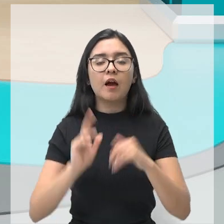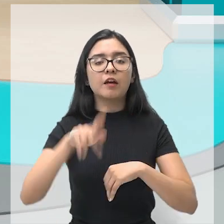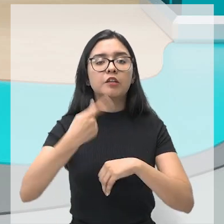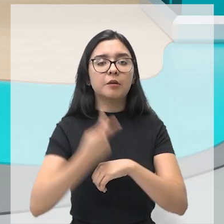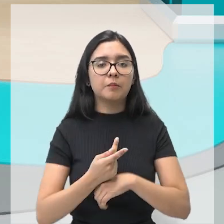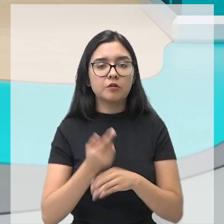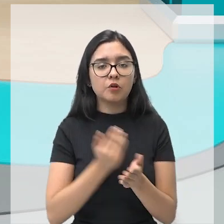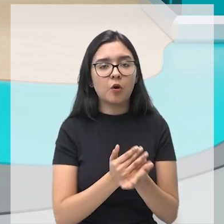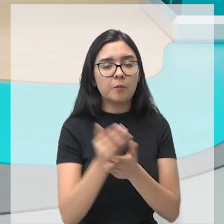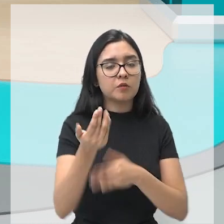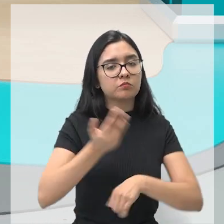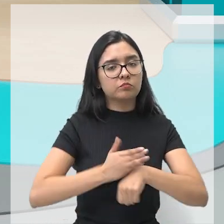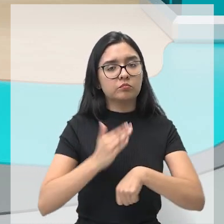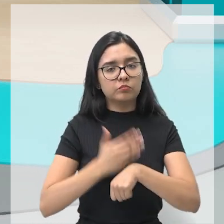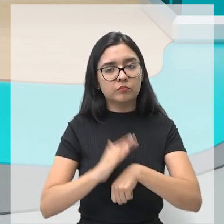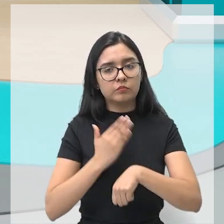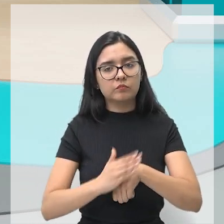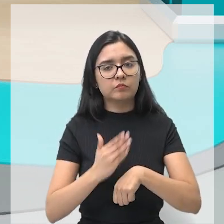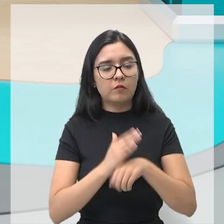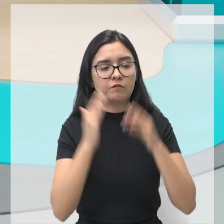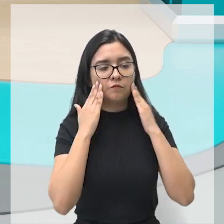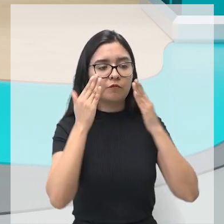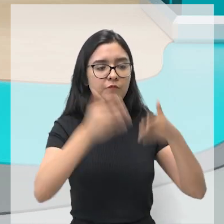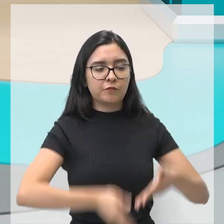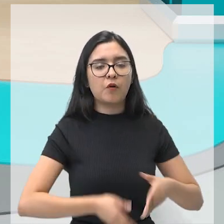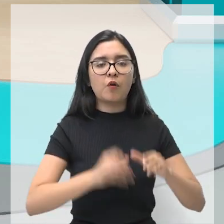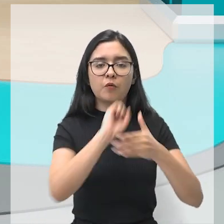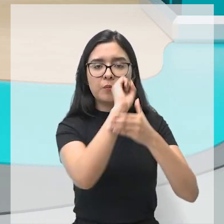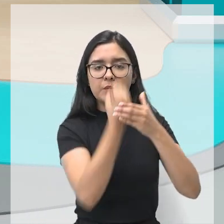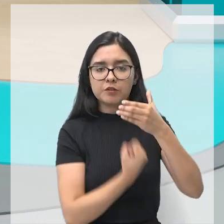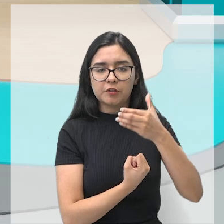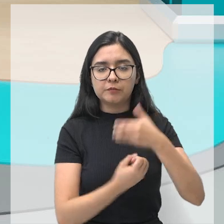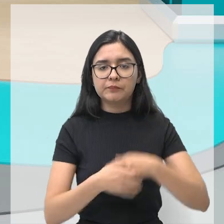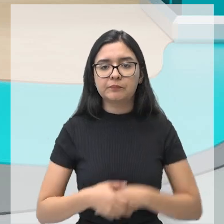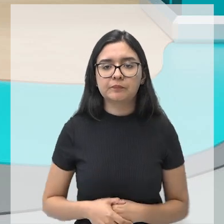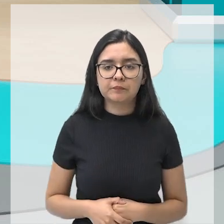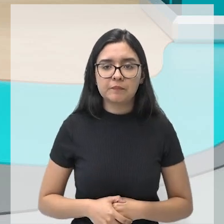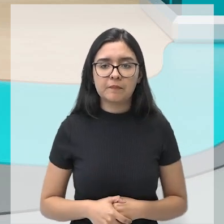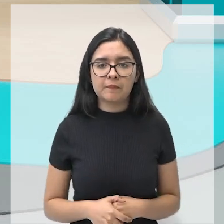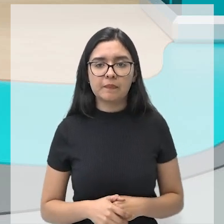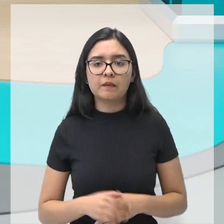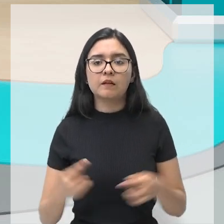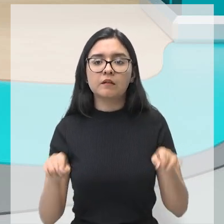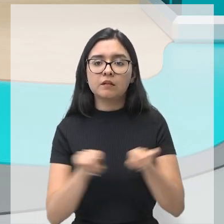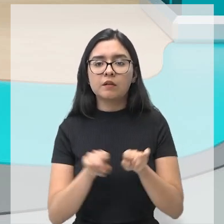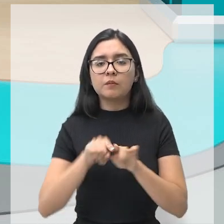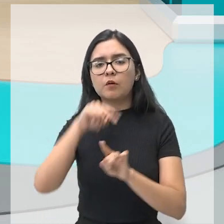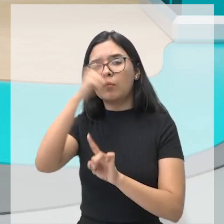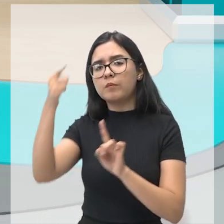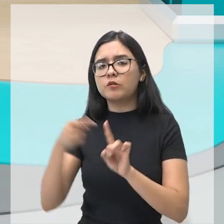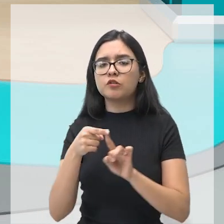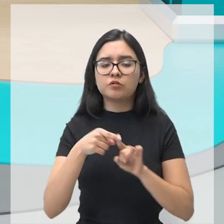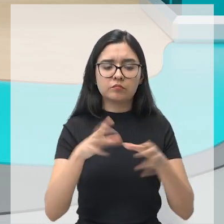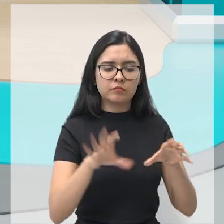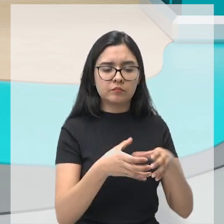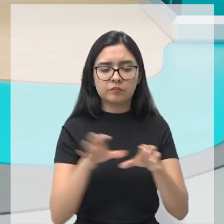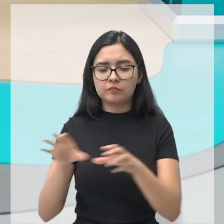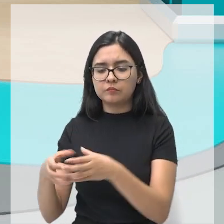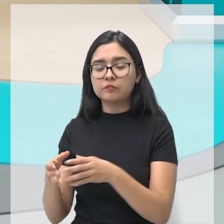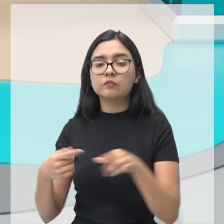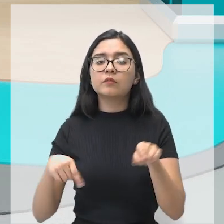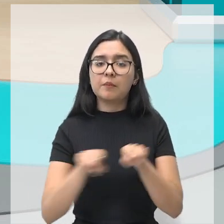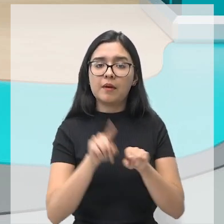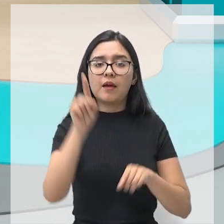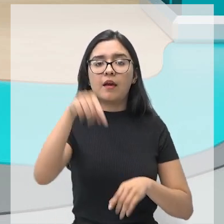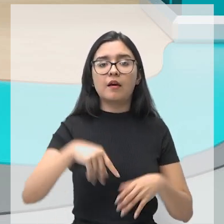começar os treinos mais específicos. Perfeito? O propósito, né, de cada equipe é colocar também a